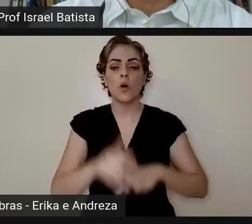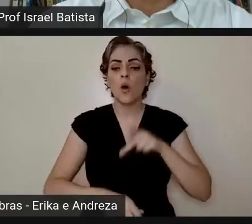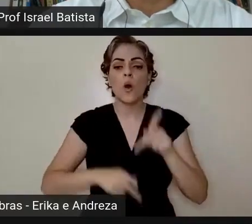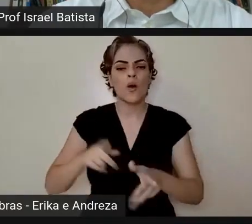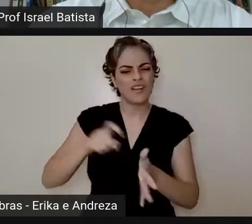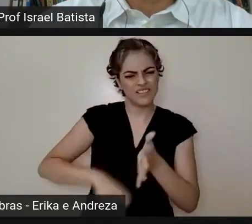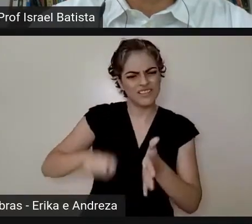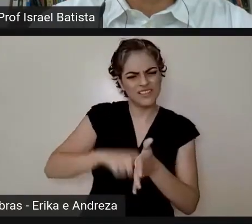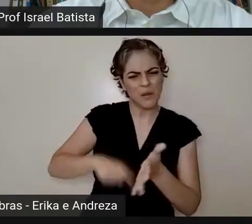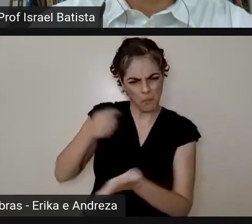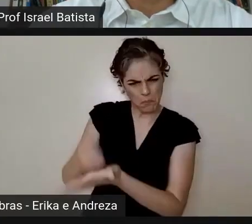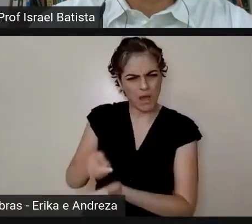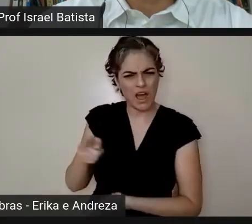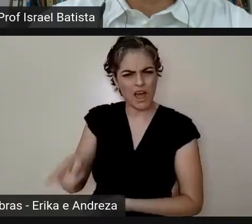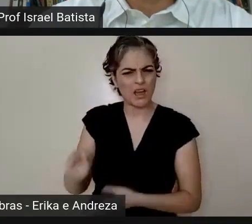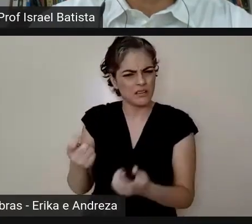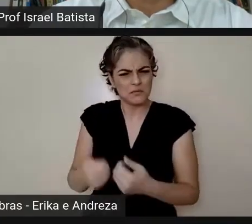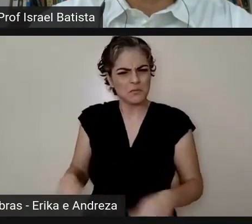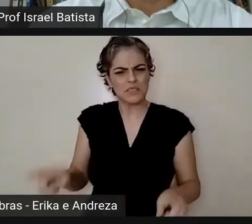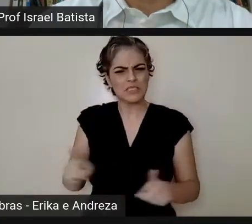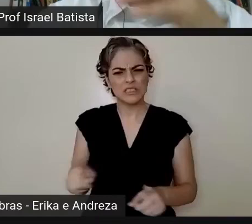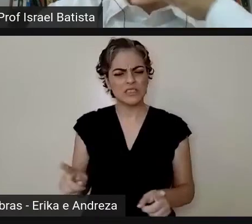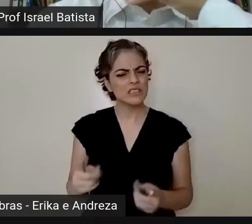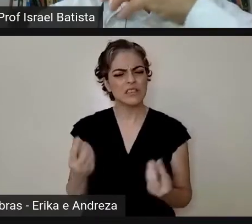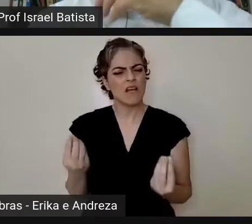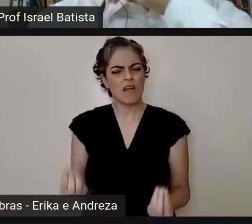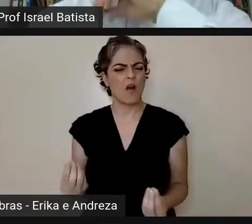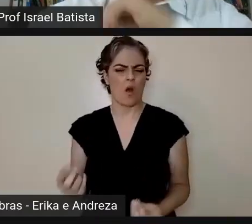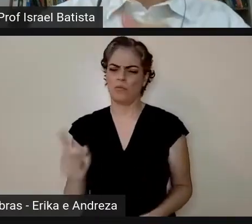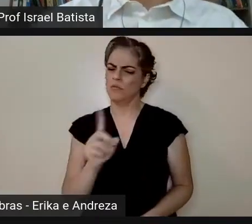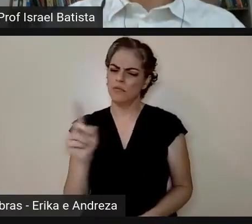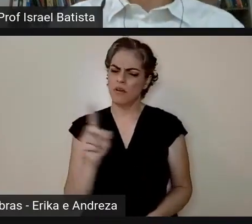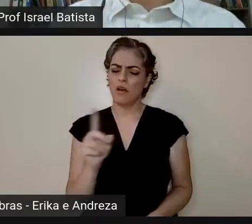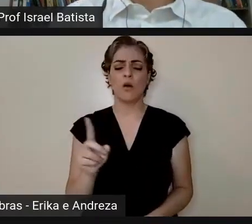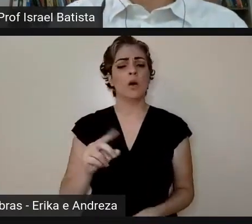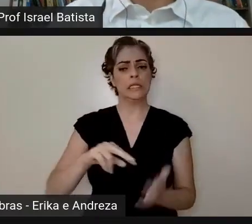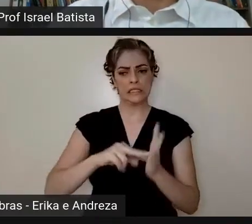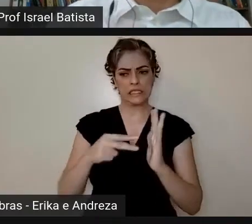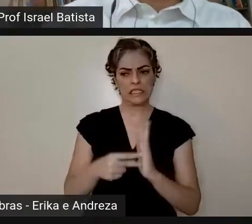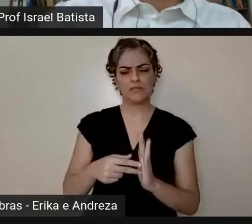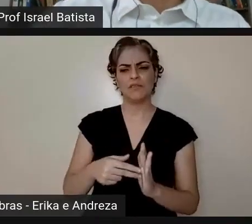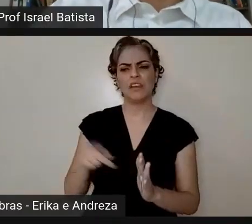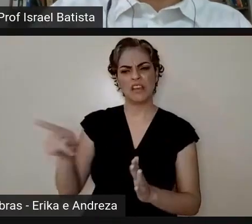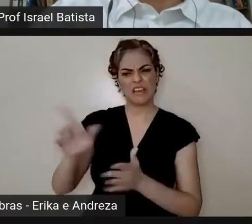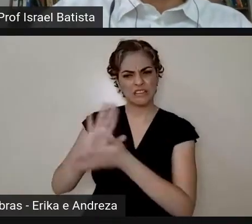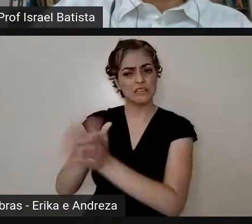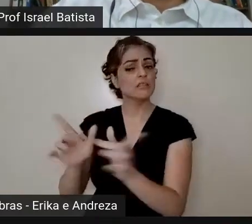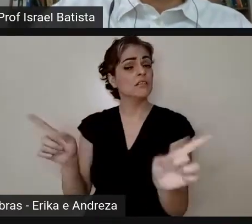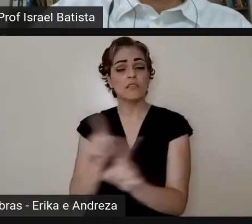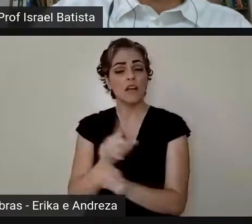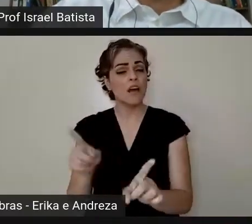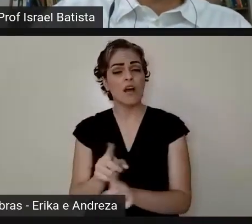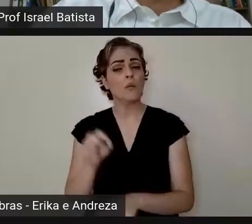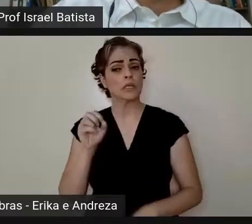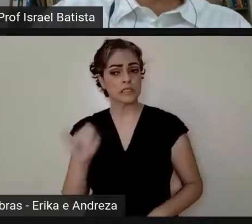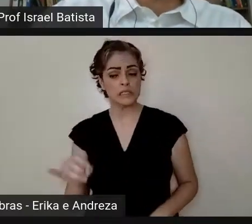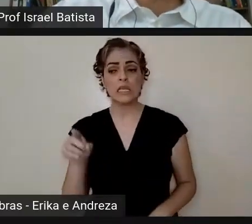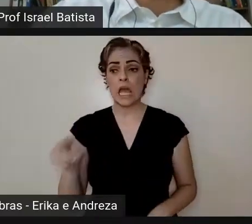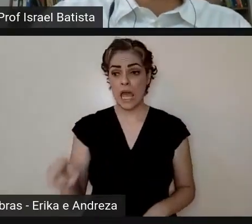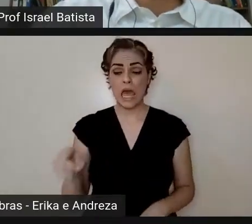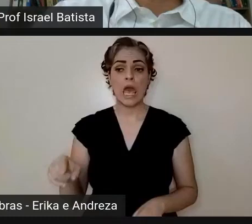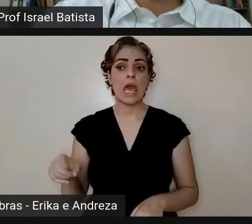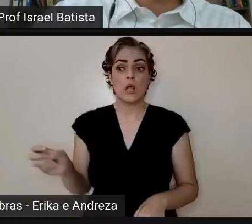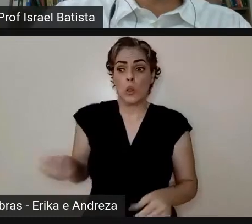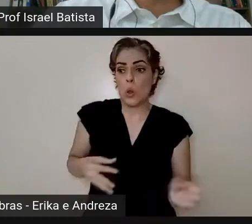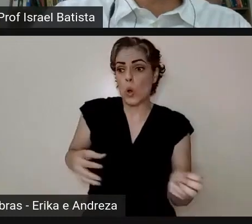que não é mais necessário, um serviço que não é mais prestado. Isso não é desprestigiar o servidor. Aquele servidor que for se aprimorando, apresenta um